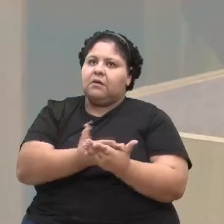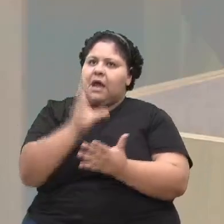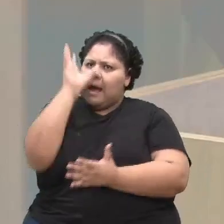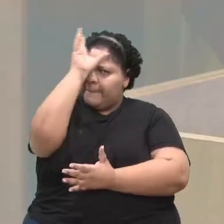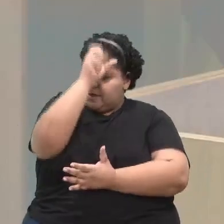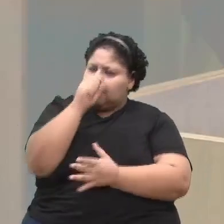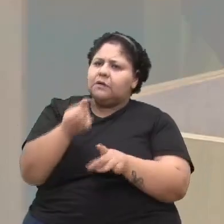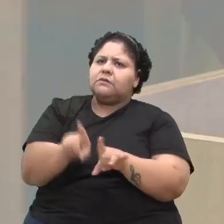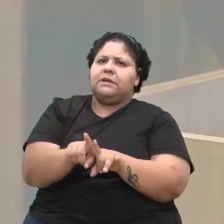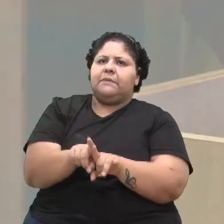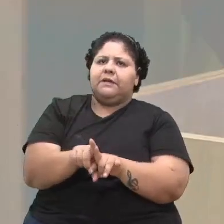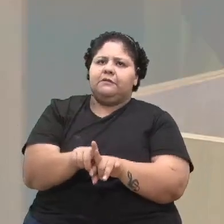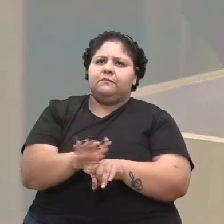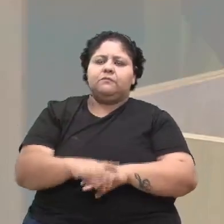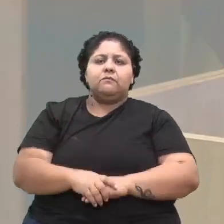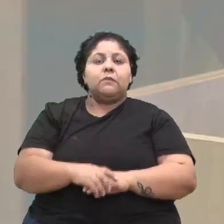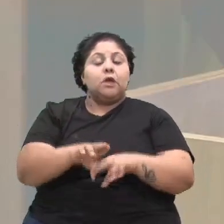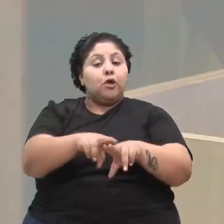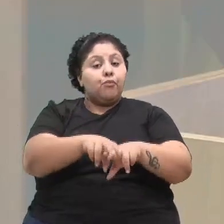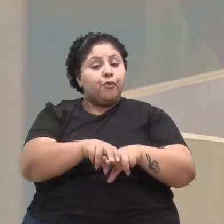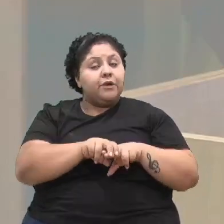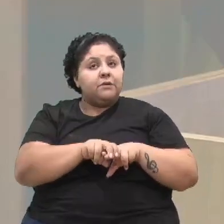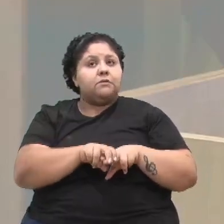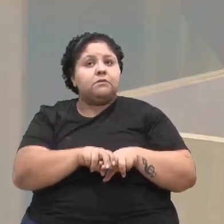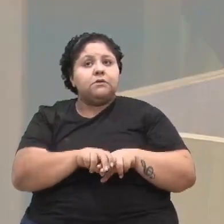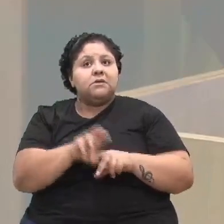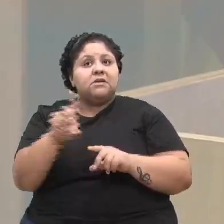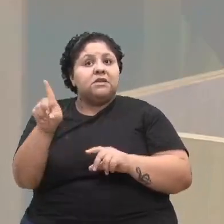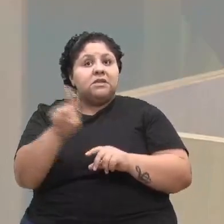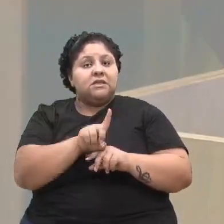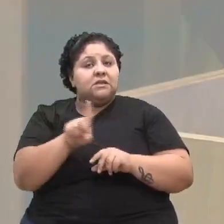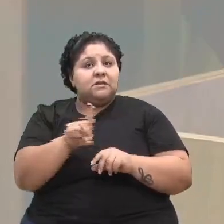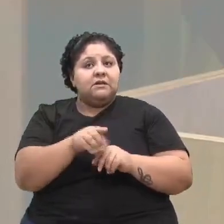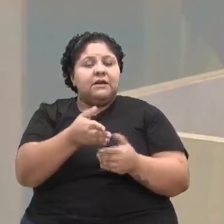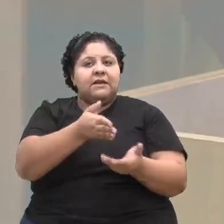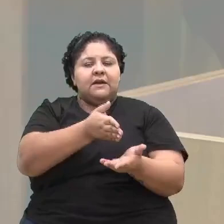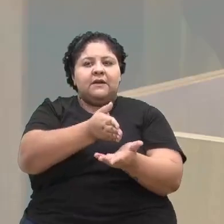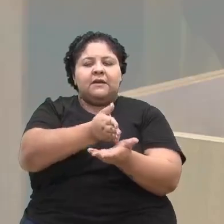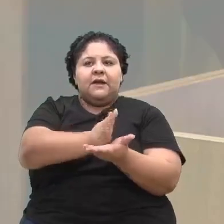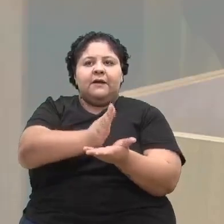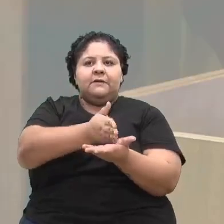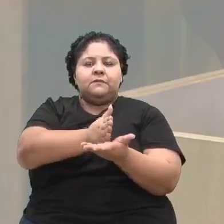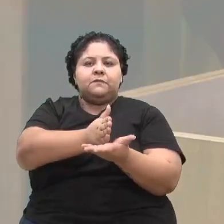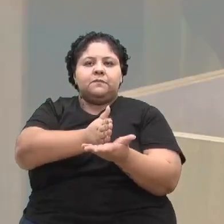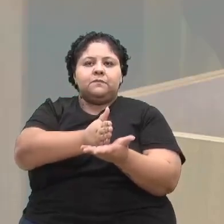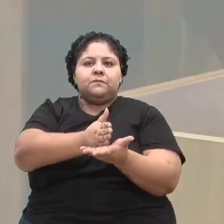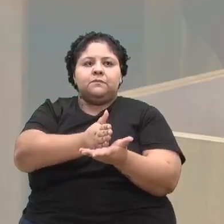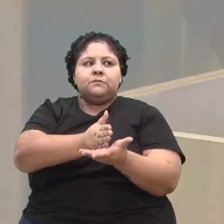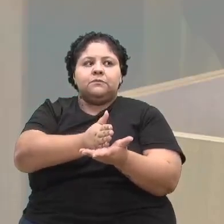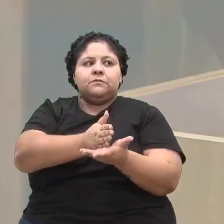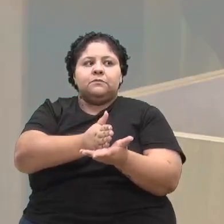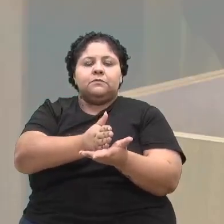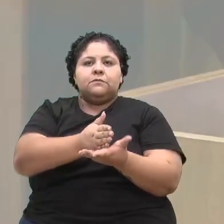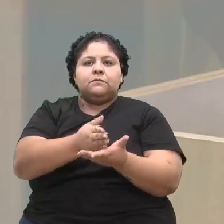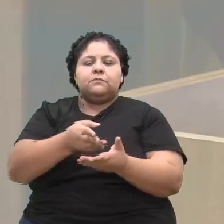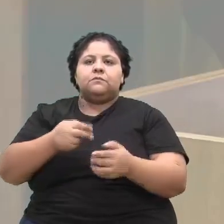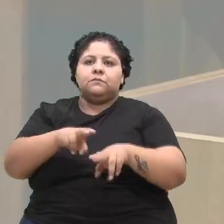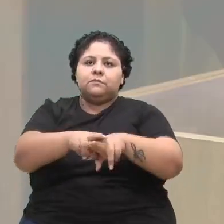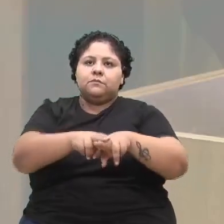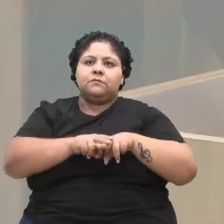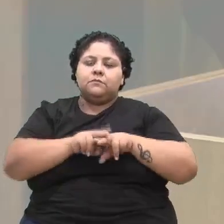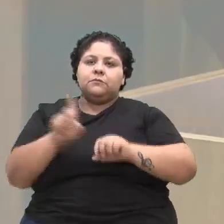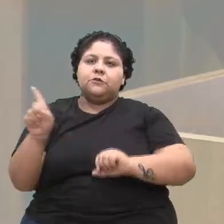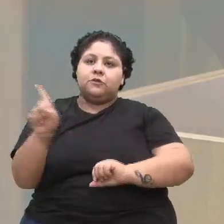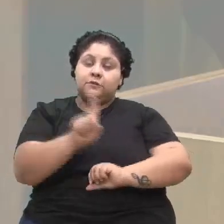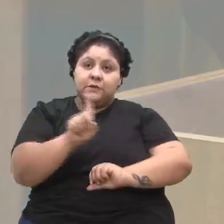aprendeu. Por isso, não se enganem, porque o que eu mais vejo hoje